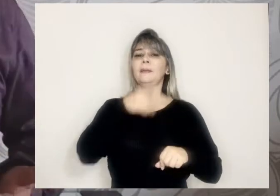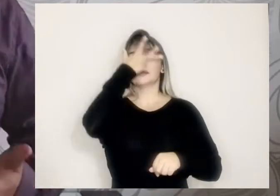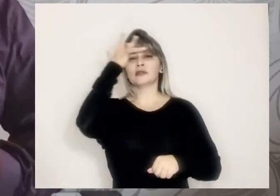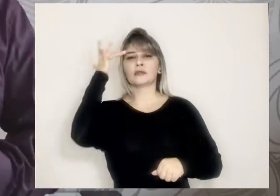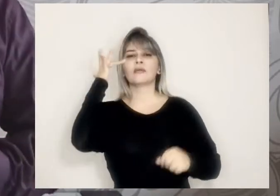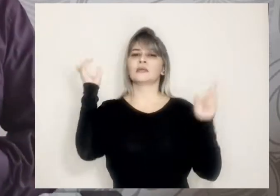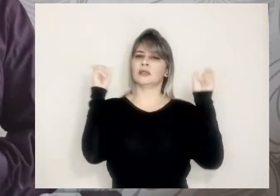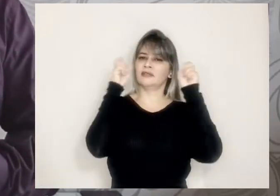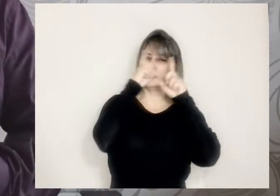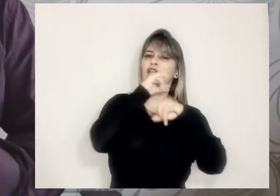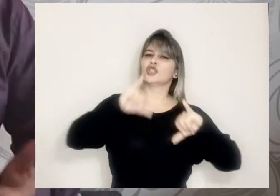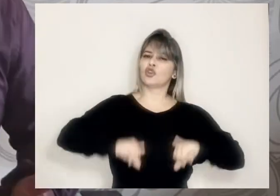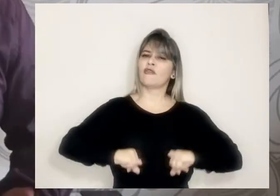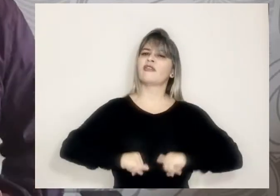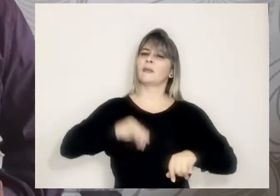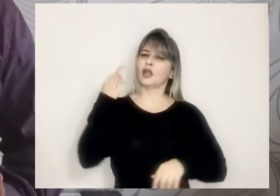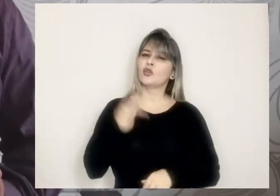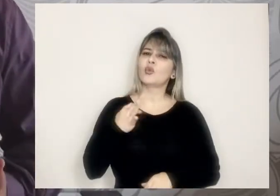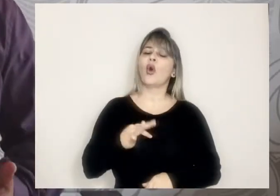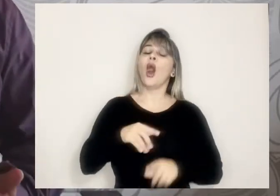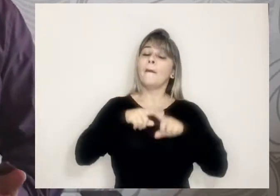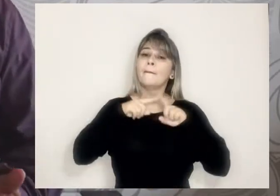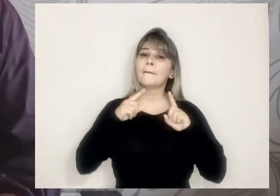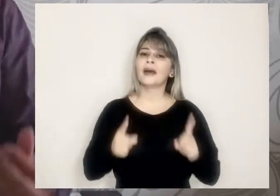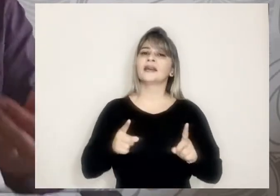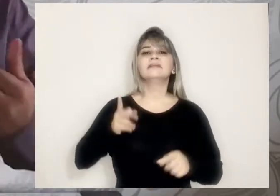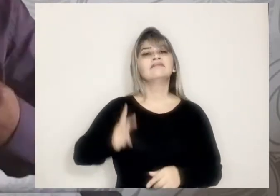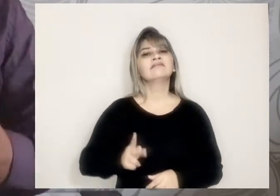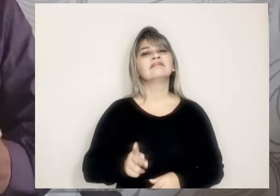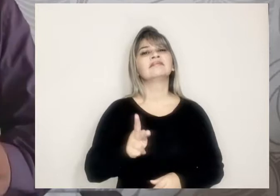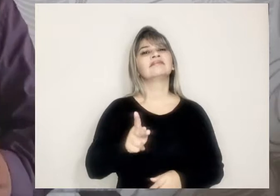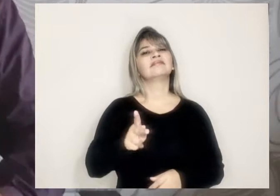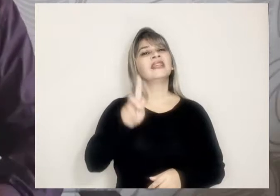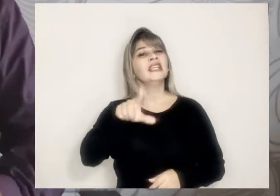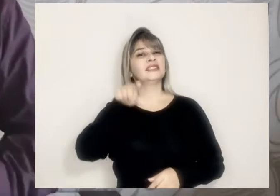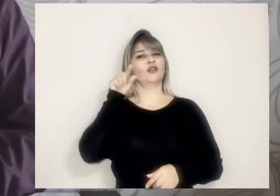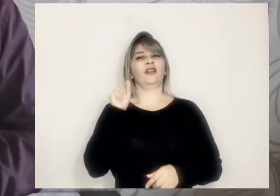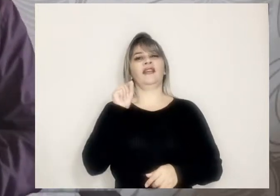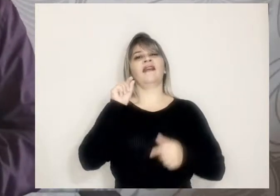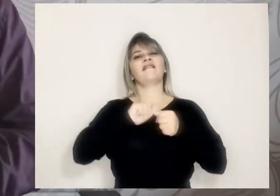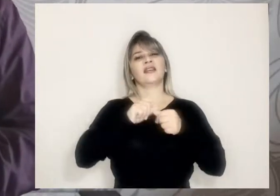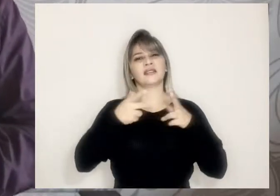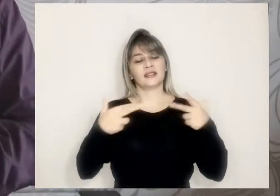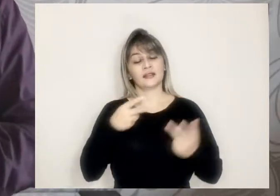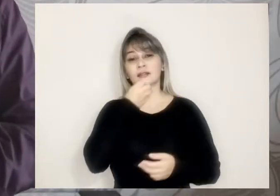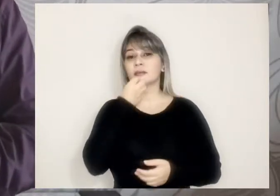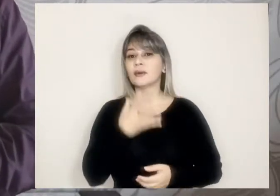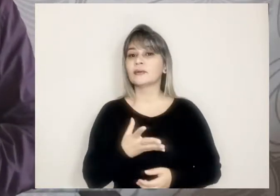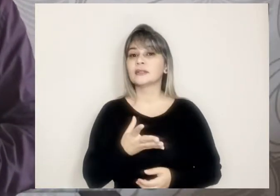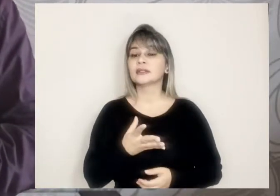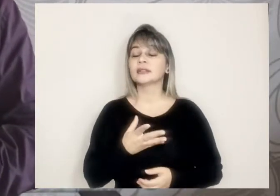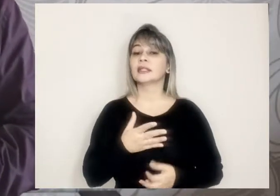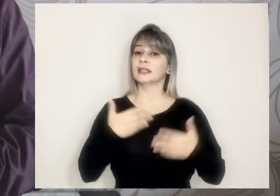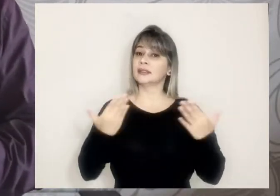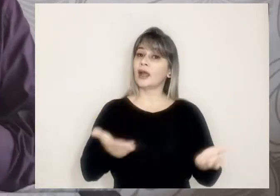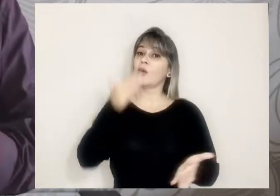dor, mesmo em meio a dificuldades, ele escolhe continuar semeando. E eu acredito que